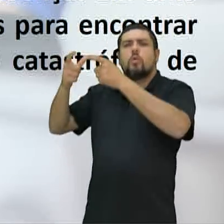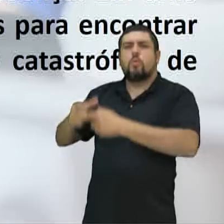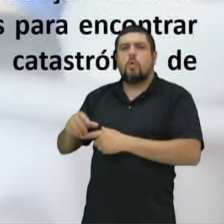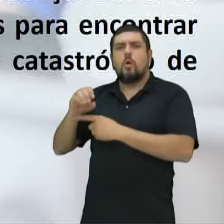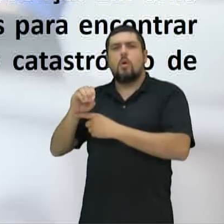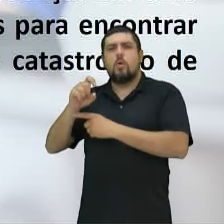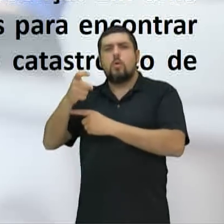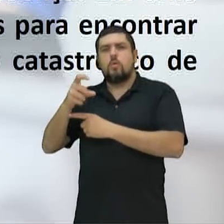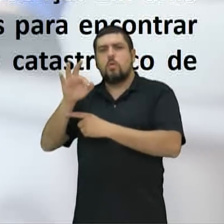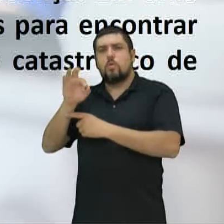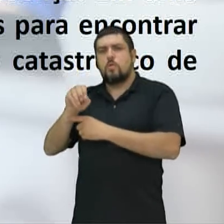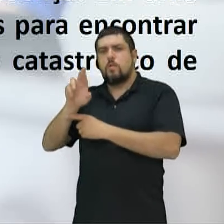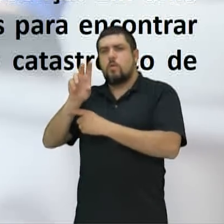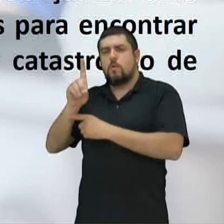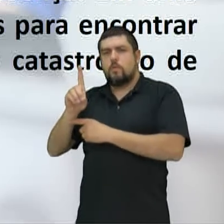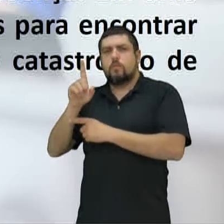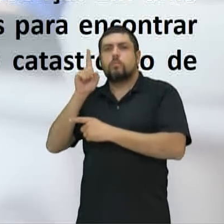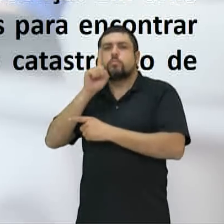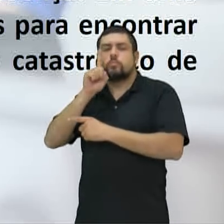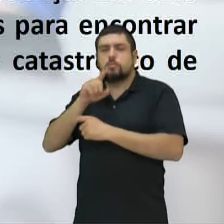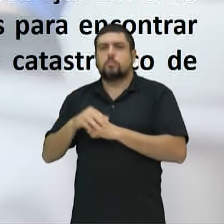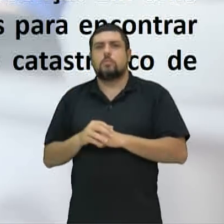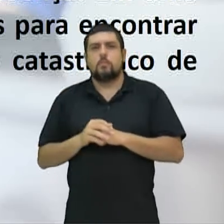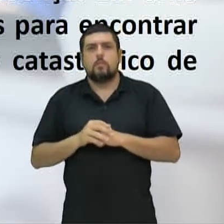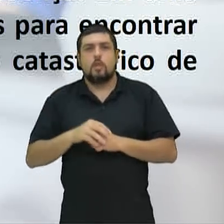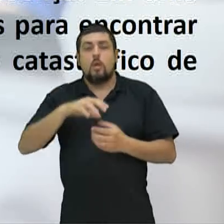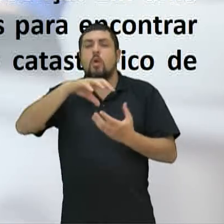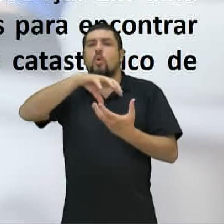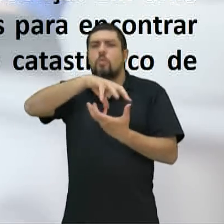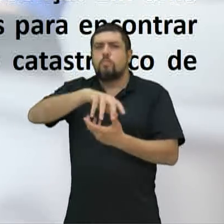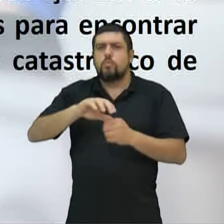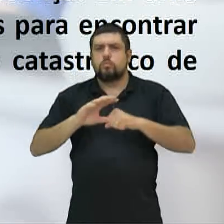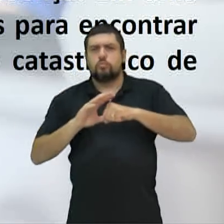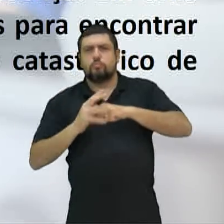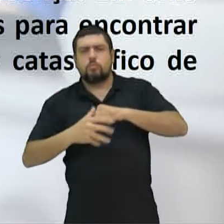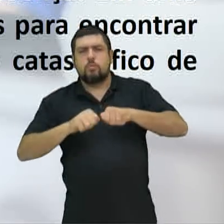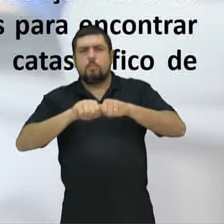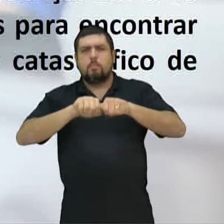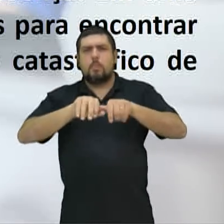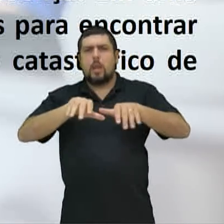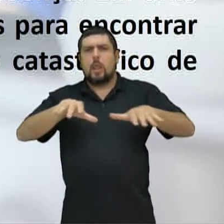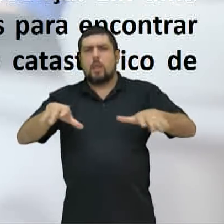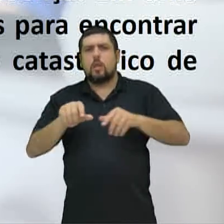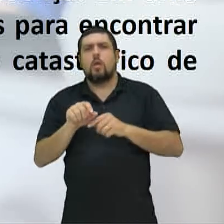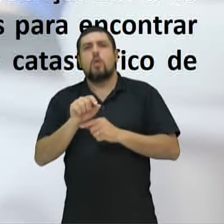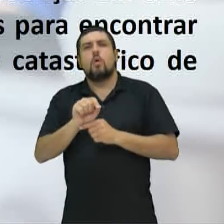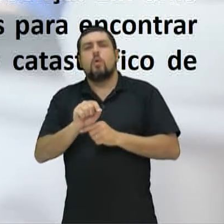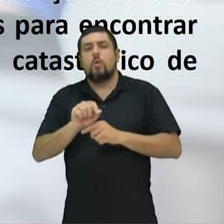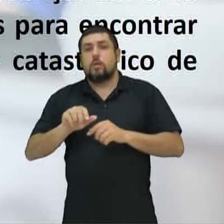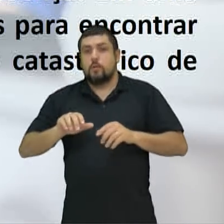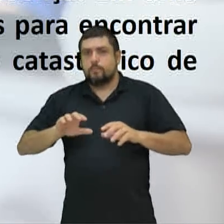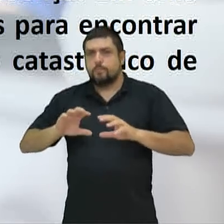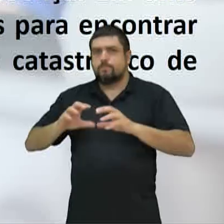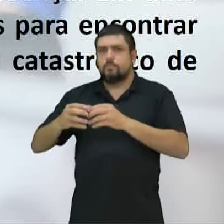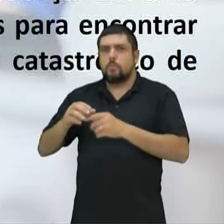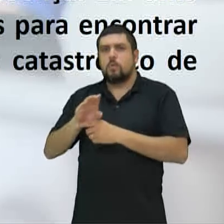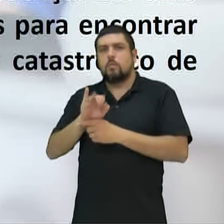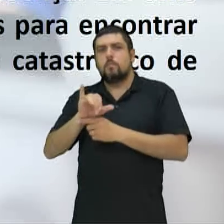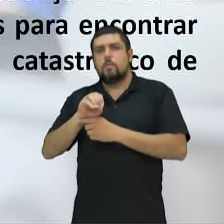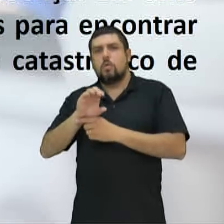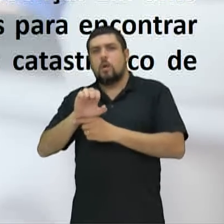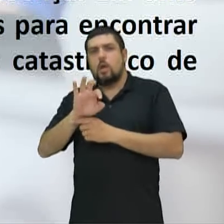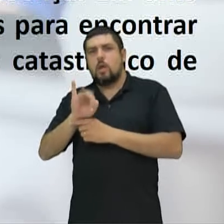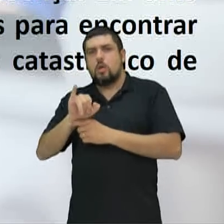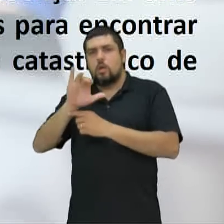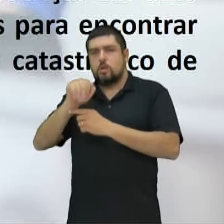de coronavírus, que repentinamente atingiu o mundo, a bioética se destacou como um espaço de discussão e desafios, em